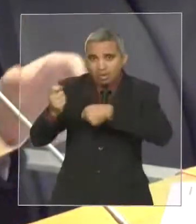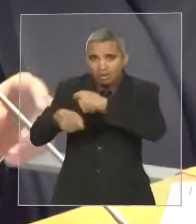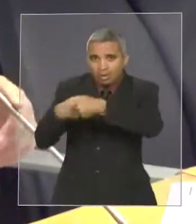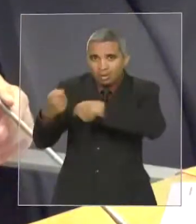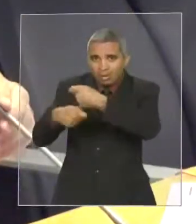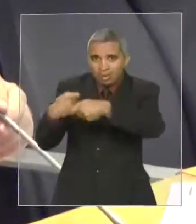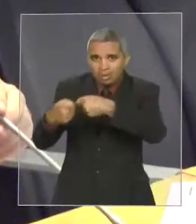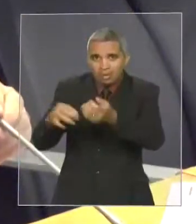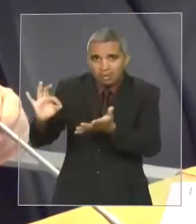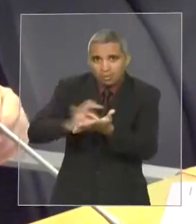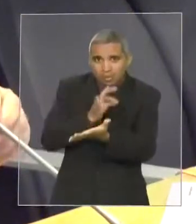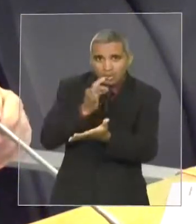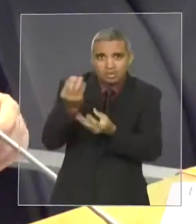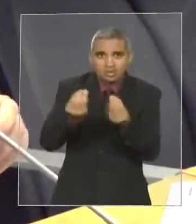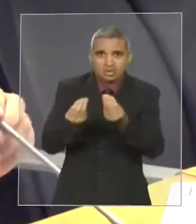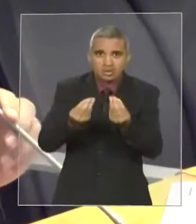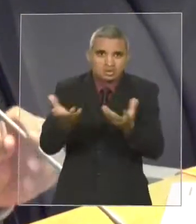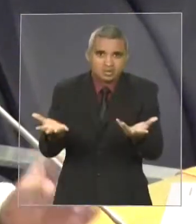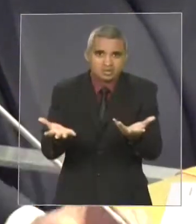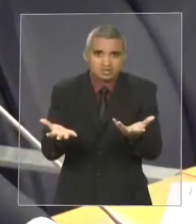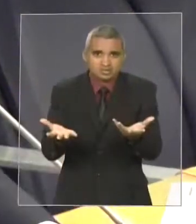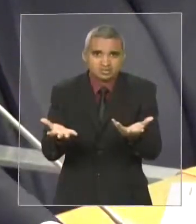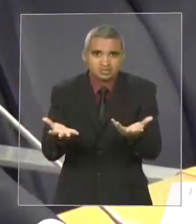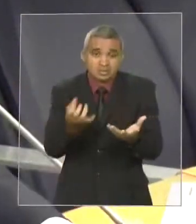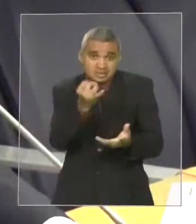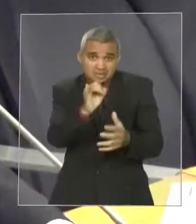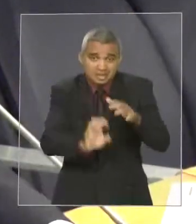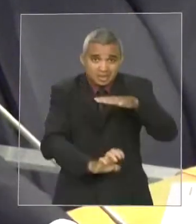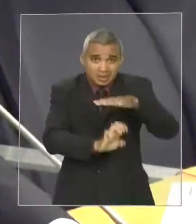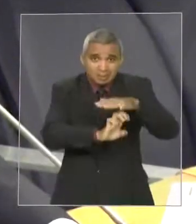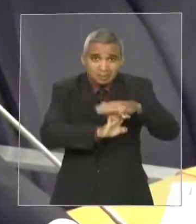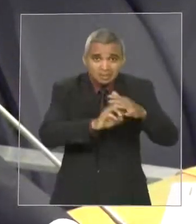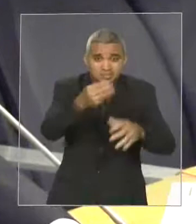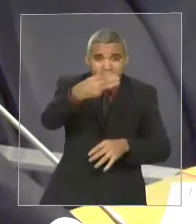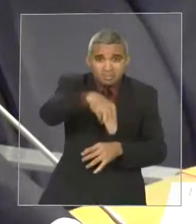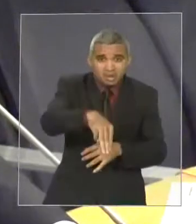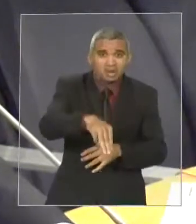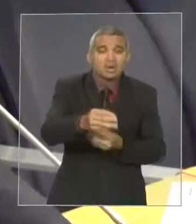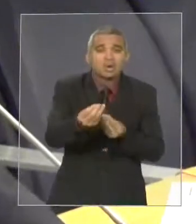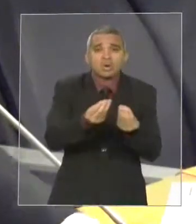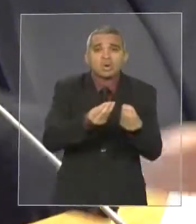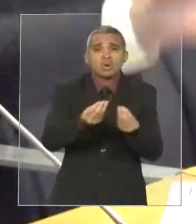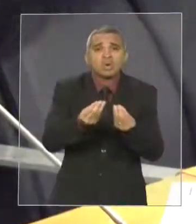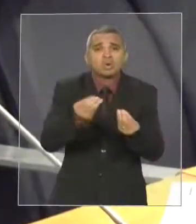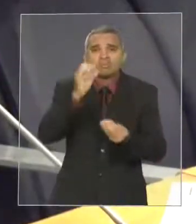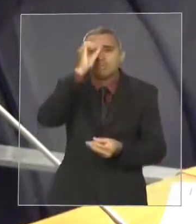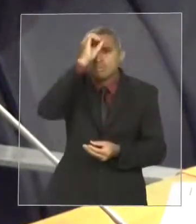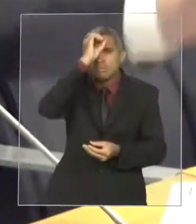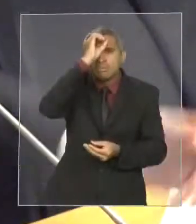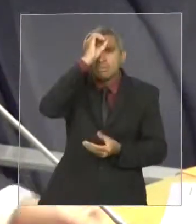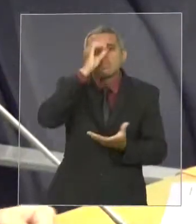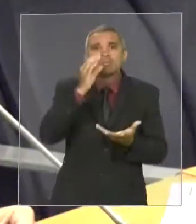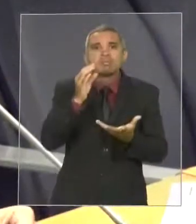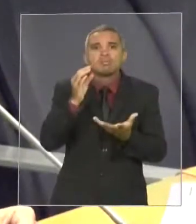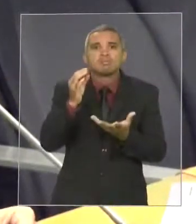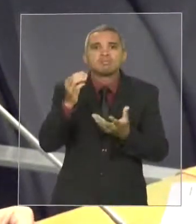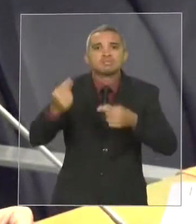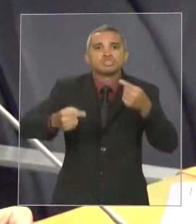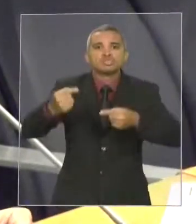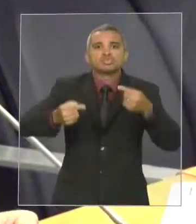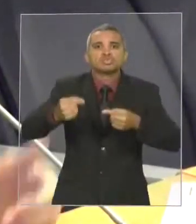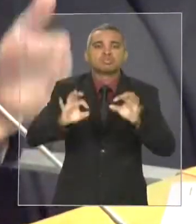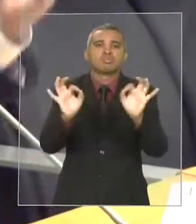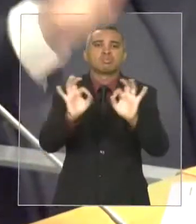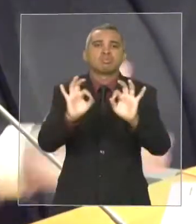se dar a oportunidade de trabalho das empresas maranhenses se não foi objeto de discussão esse tema tão